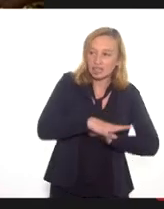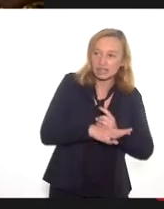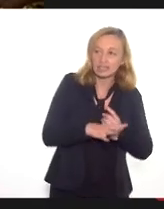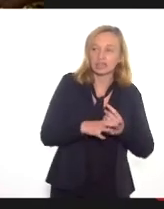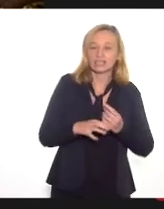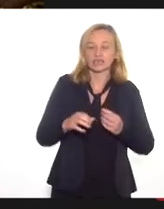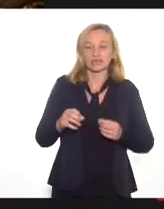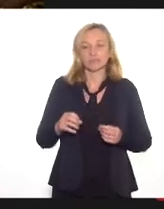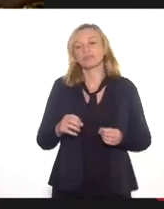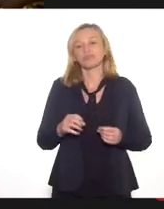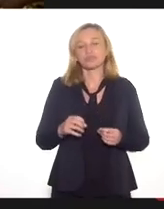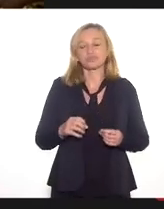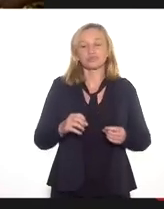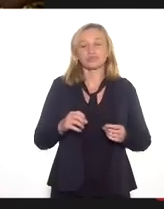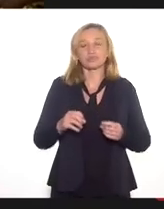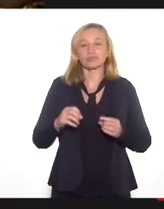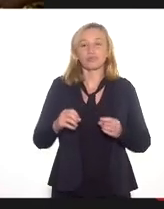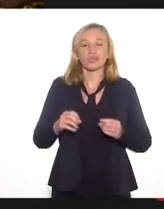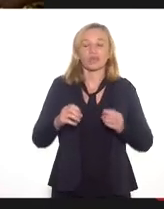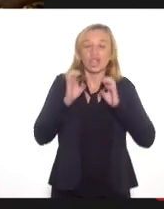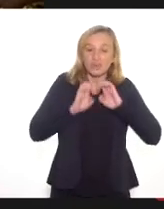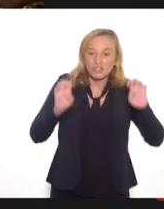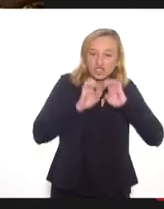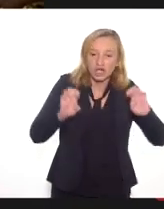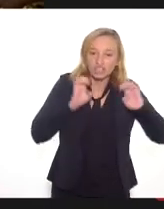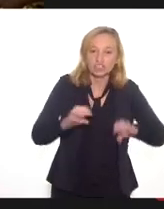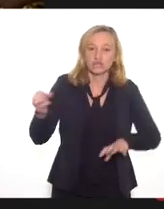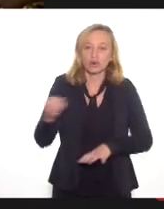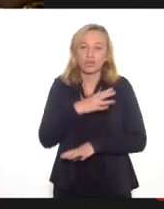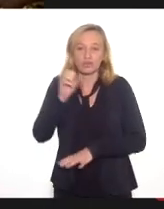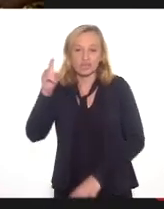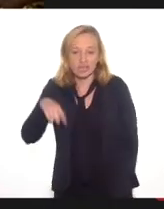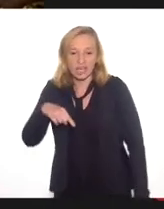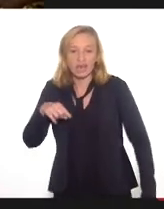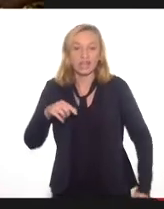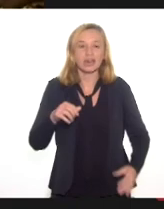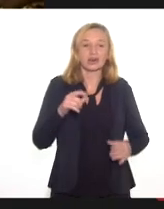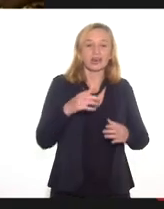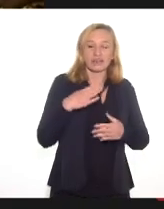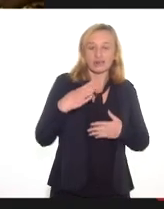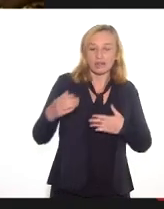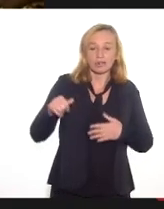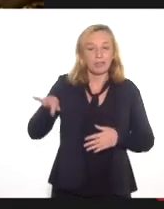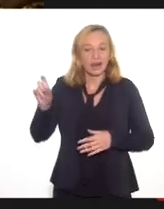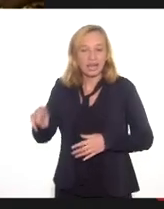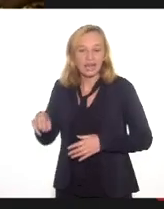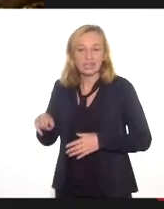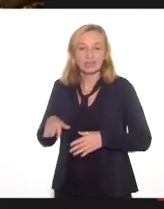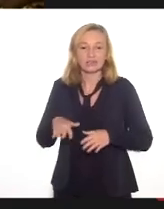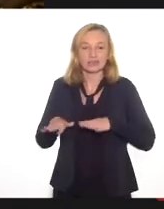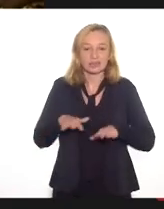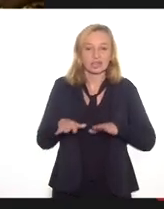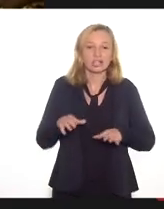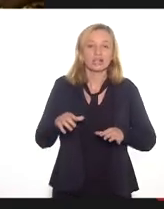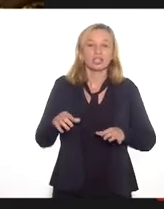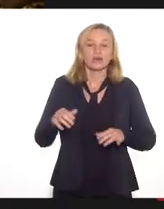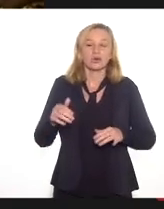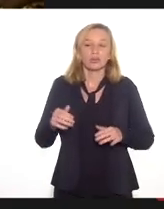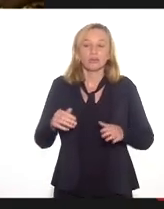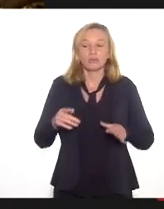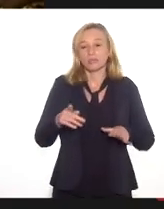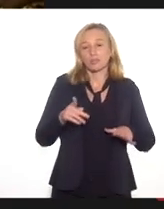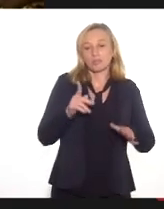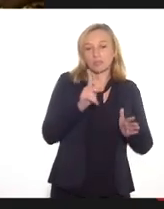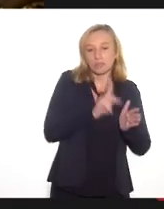Evangelístico Novo C Frente Maré de Mobilização Projeto Ama Mães